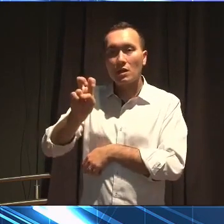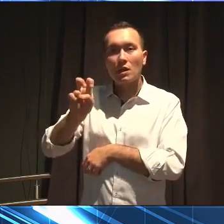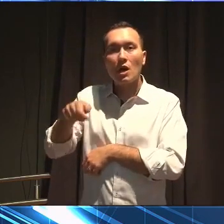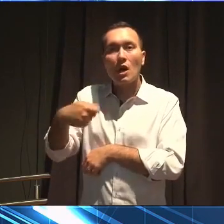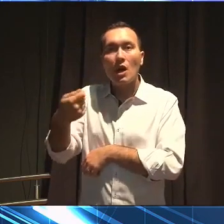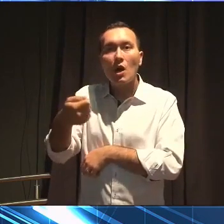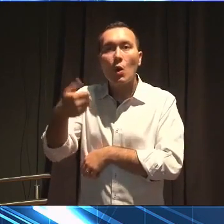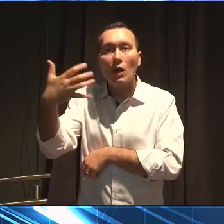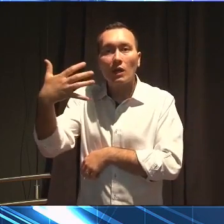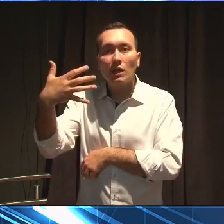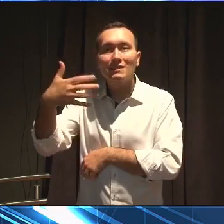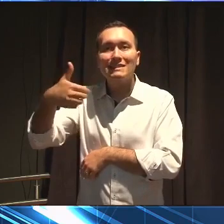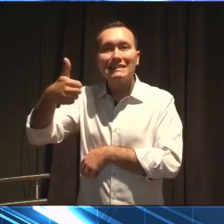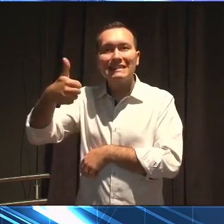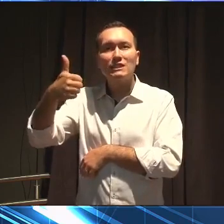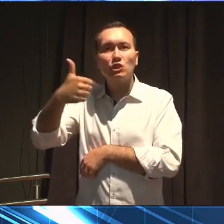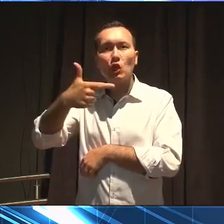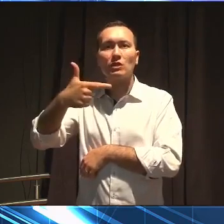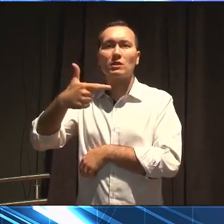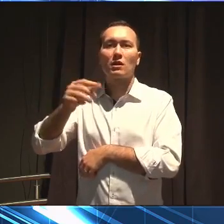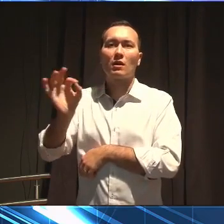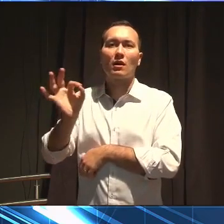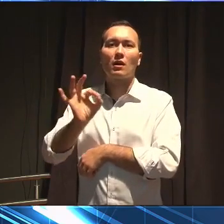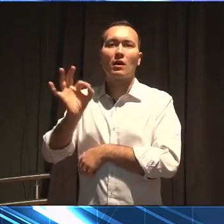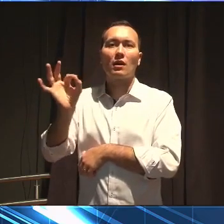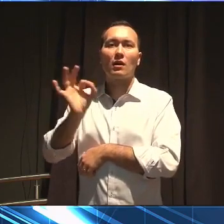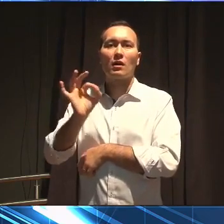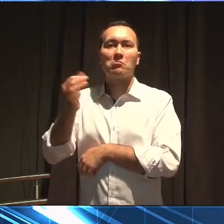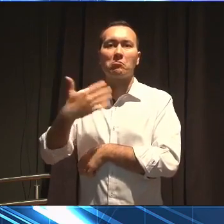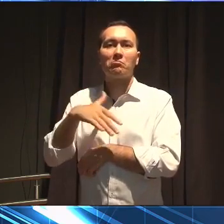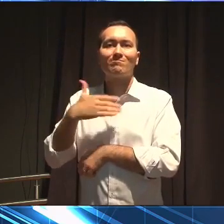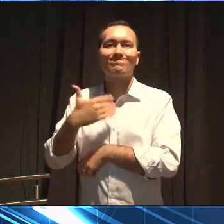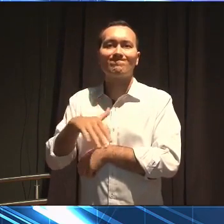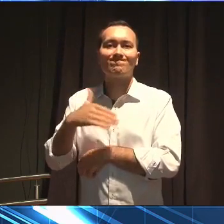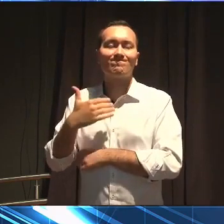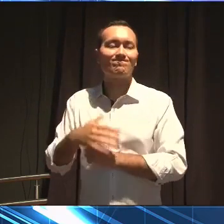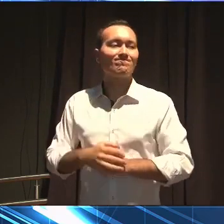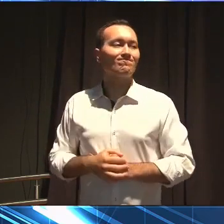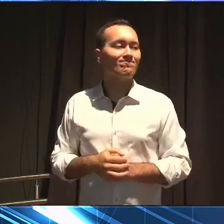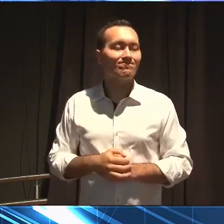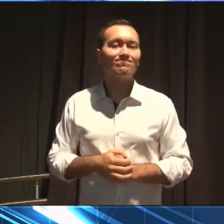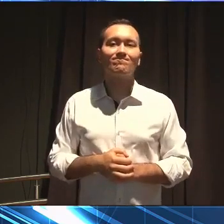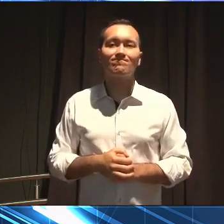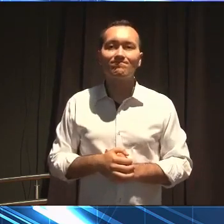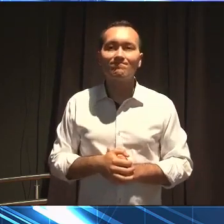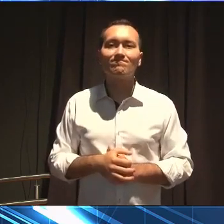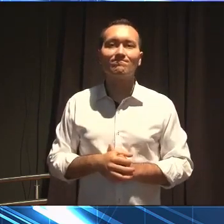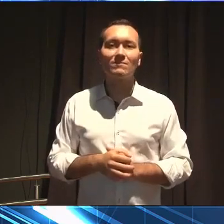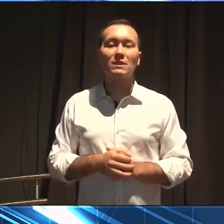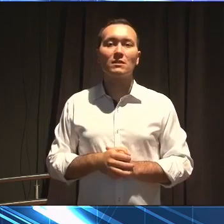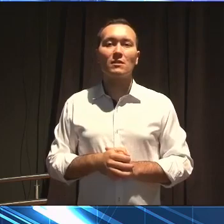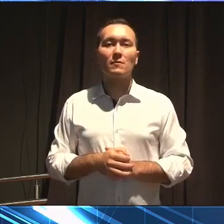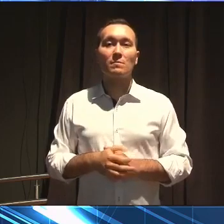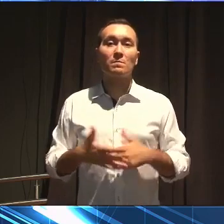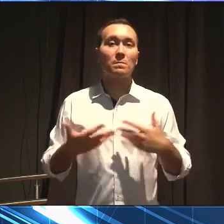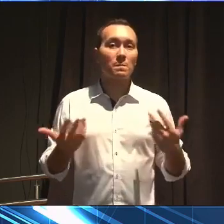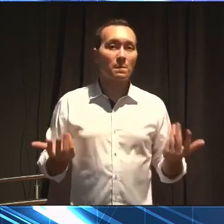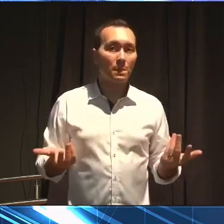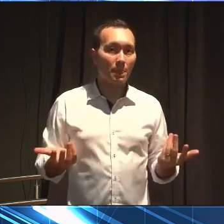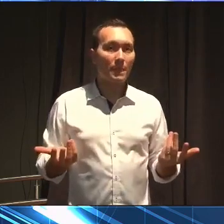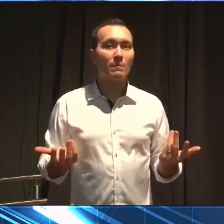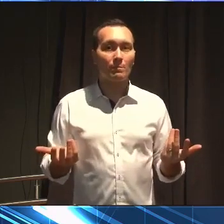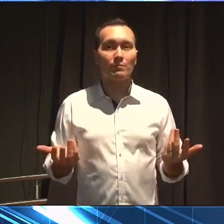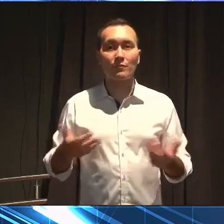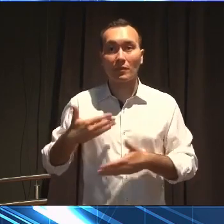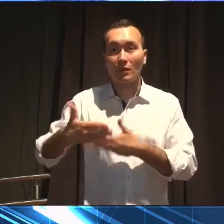apenas 12% tiveram essa capacidade de pensamento divergente. E aí, pessoal, quando a gente chega